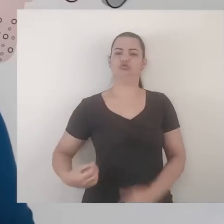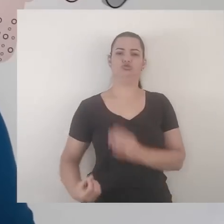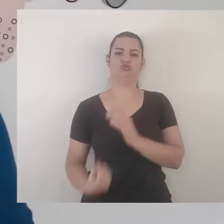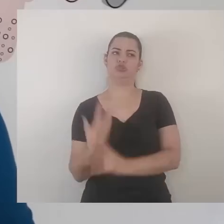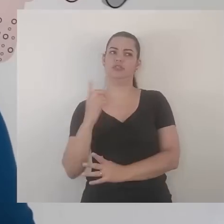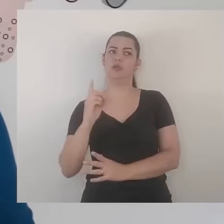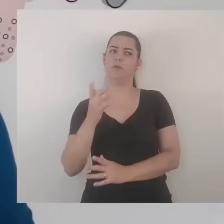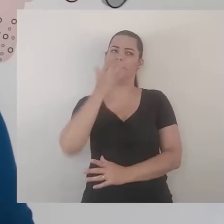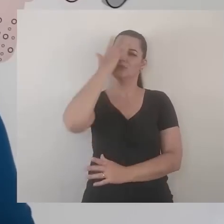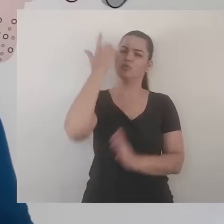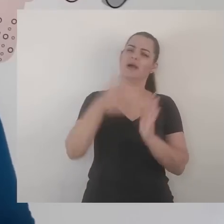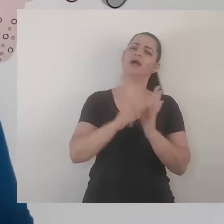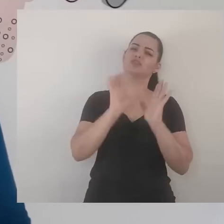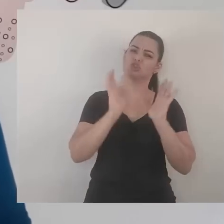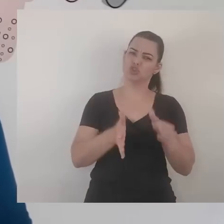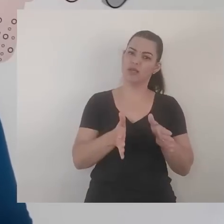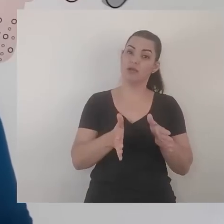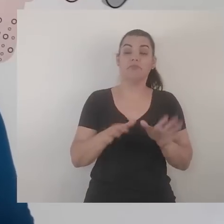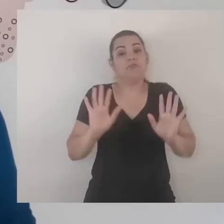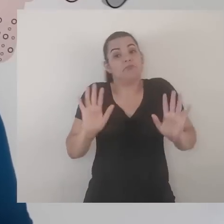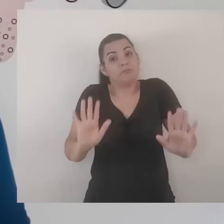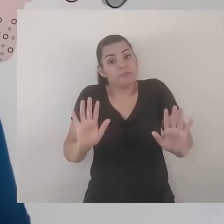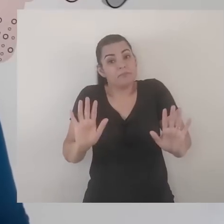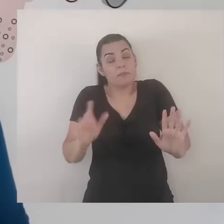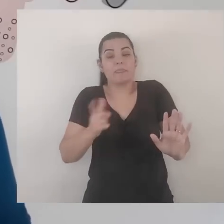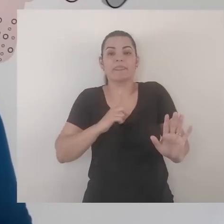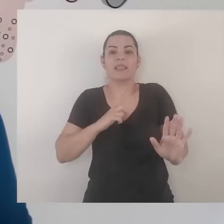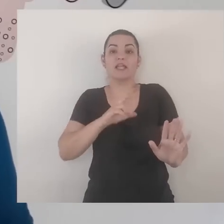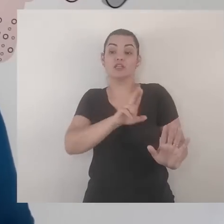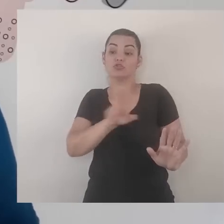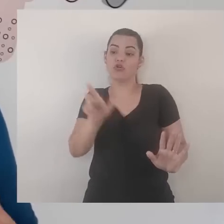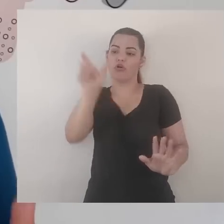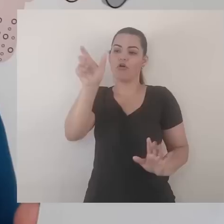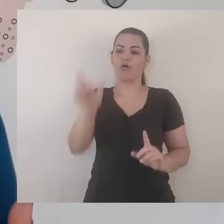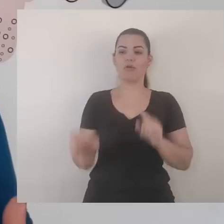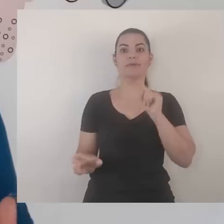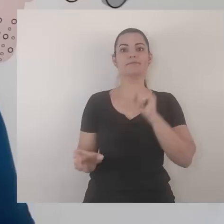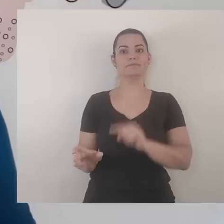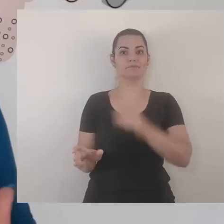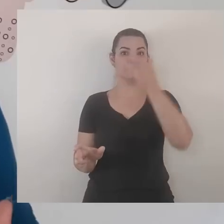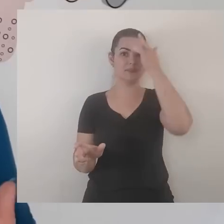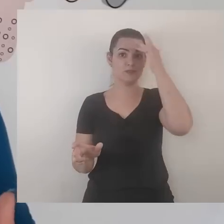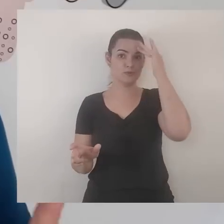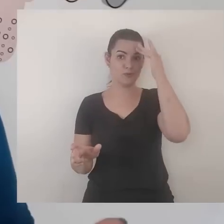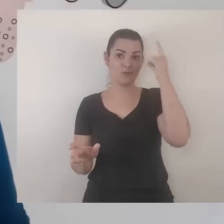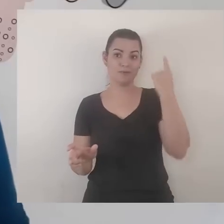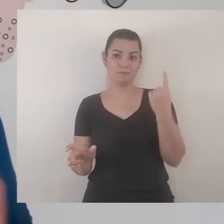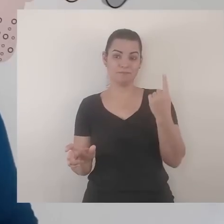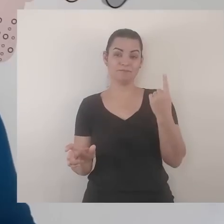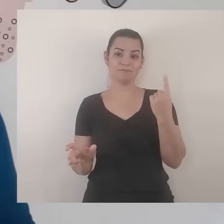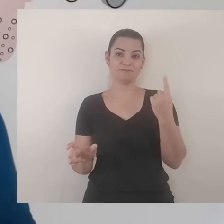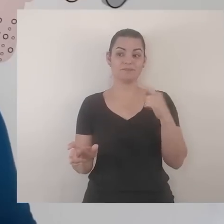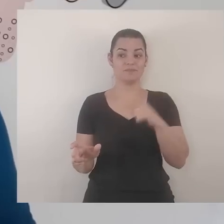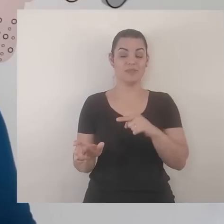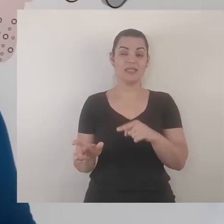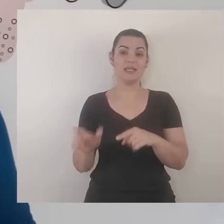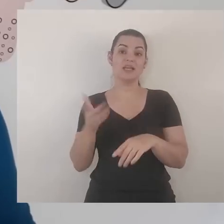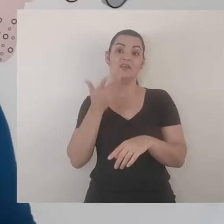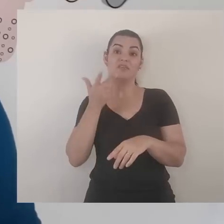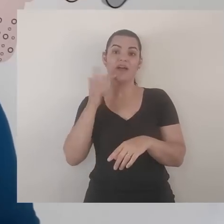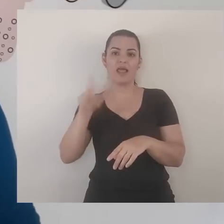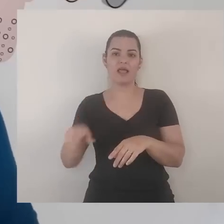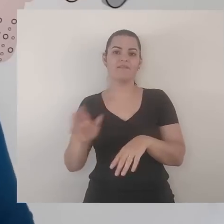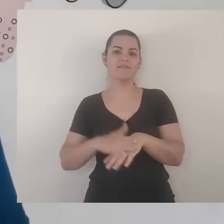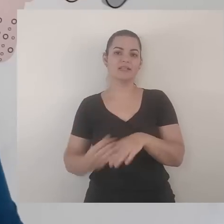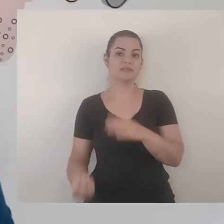tinham descoberto ela. Mas tem um nome de uma pessoa a qual atribui-se essa